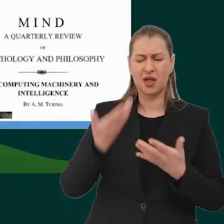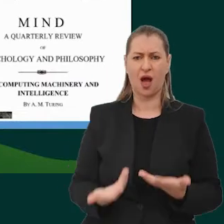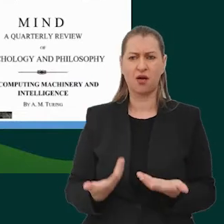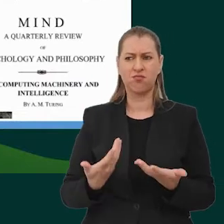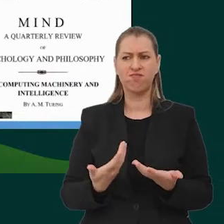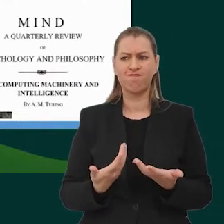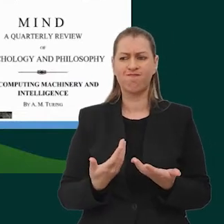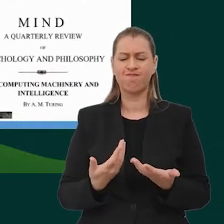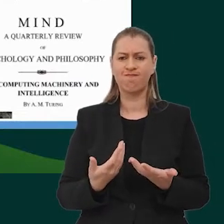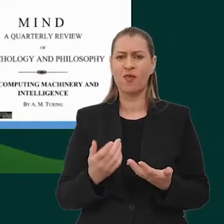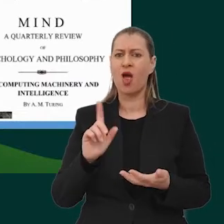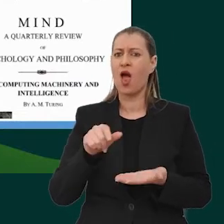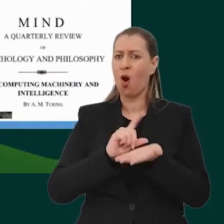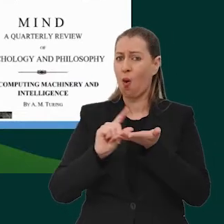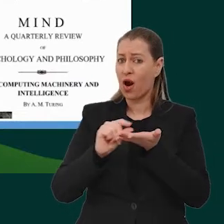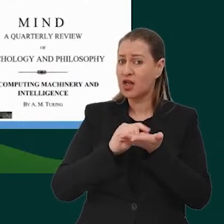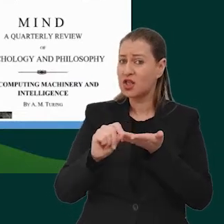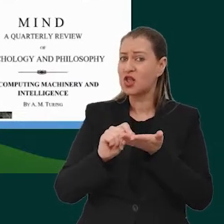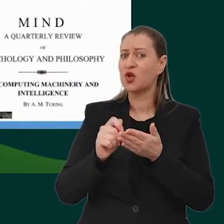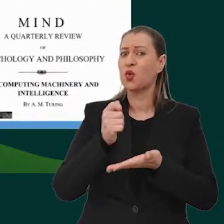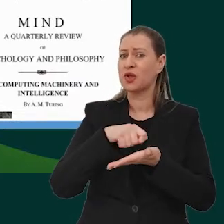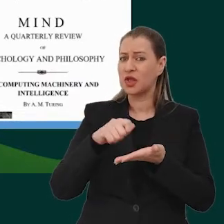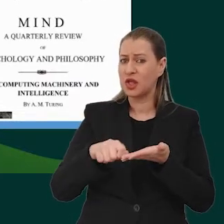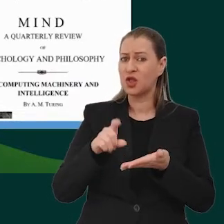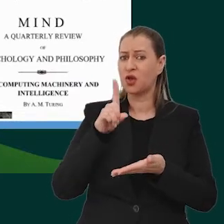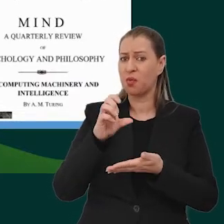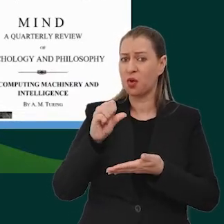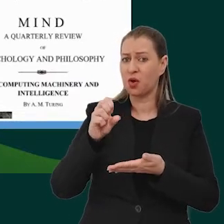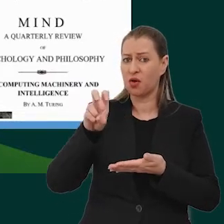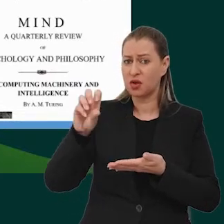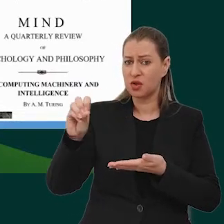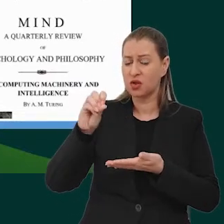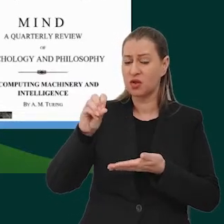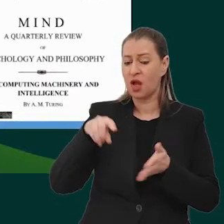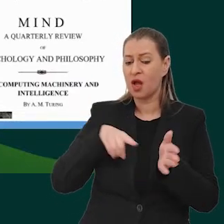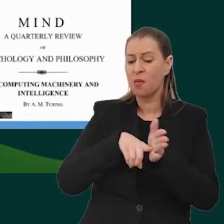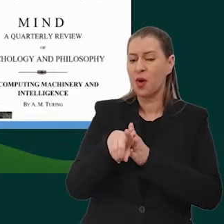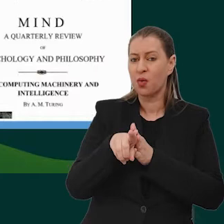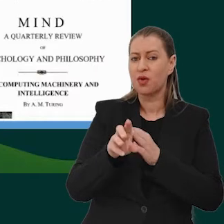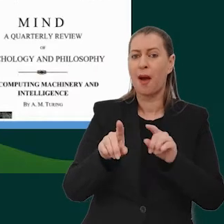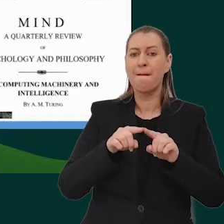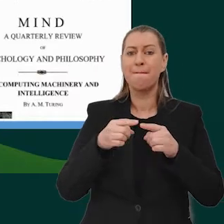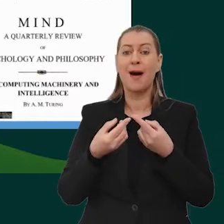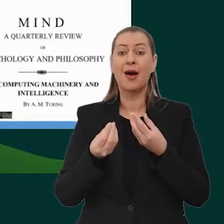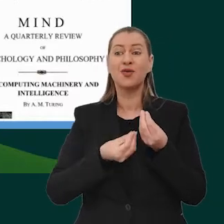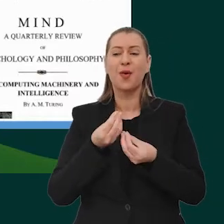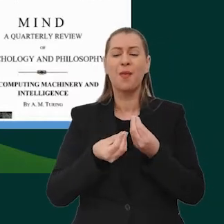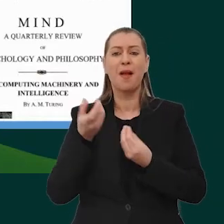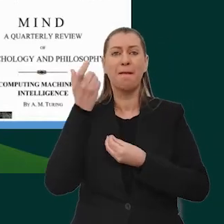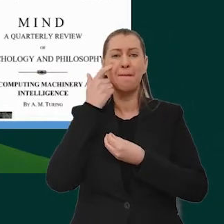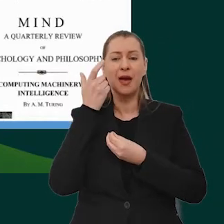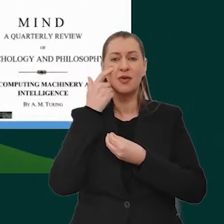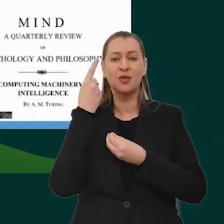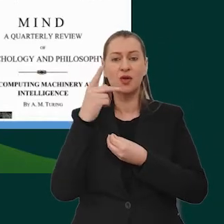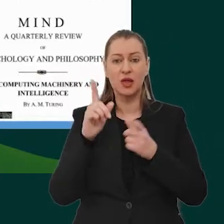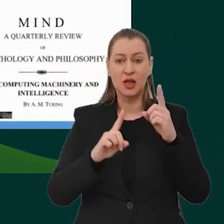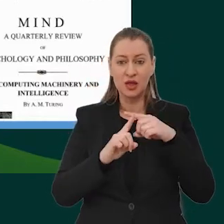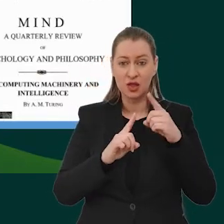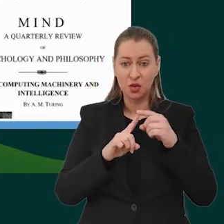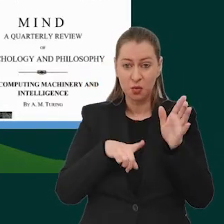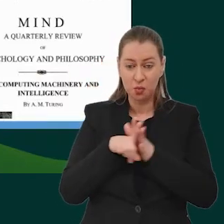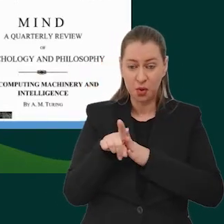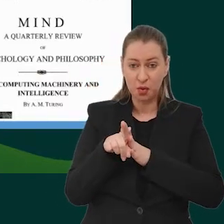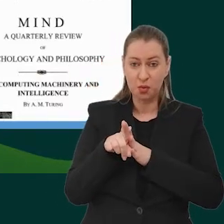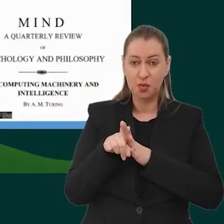Isso foi um artigo escrito em 1950 que ele propunha esse tipo de pergunta. Só que quando ele pensou nesse tipo de